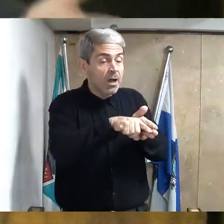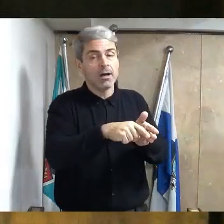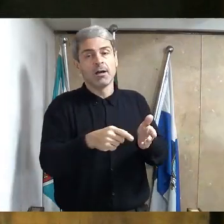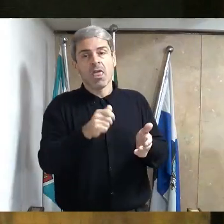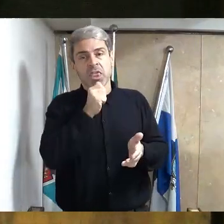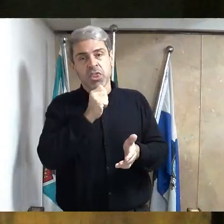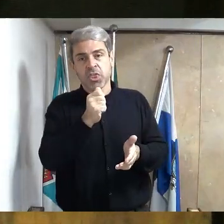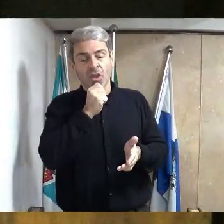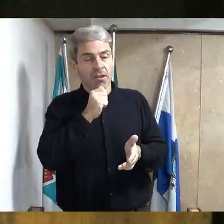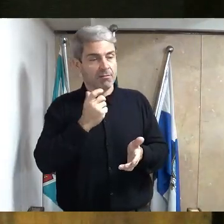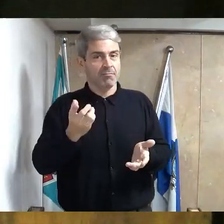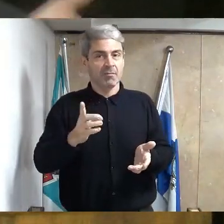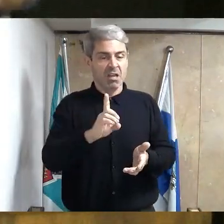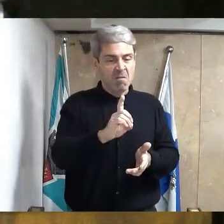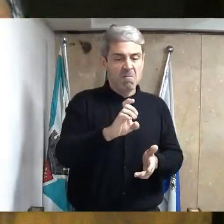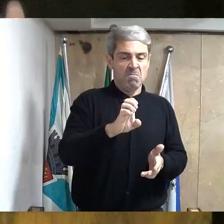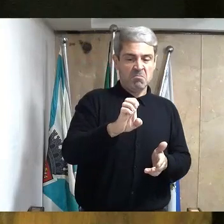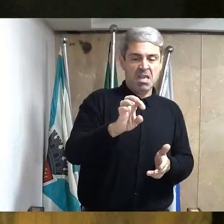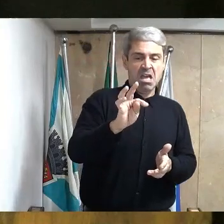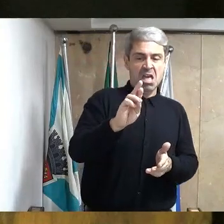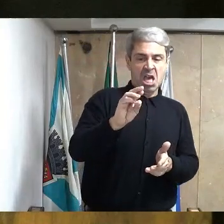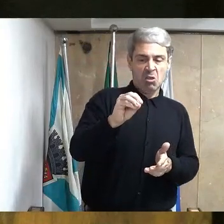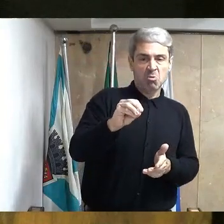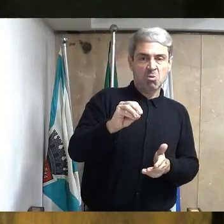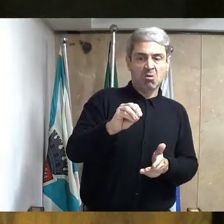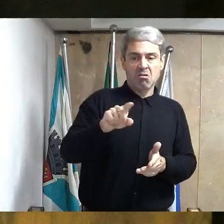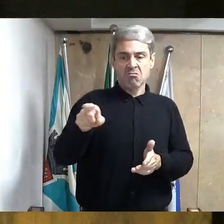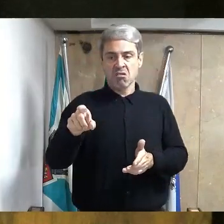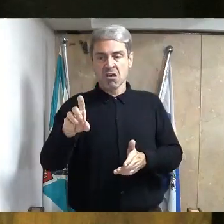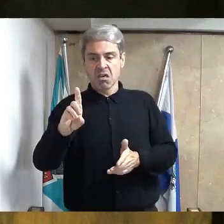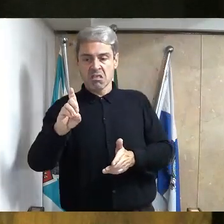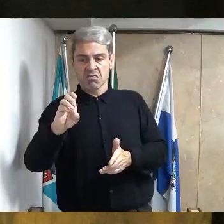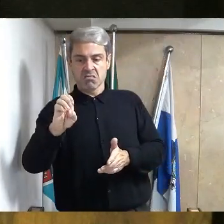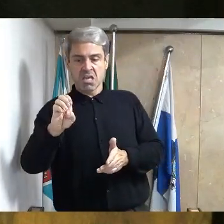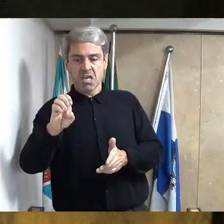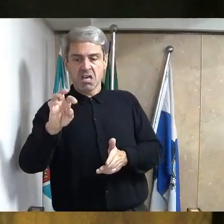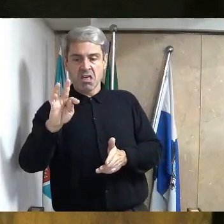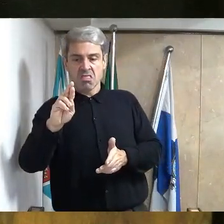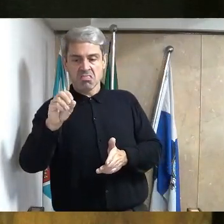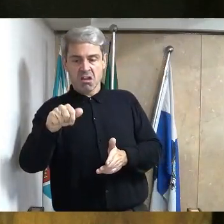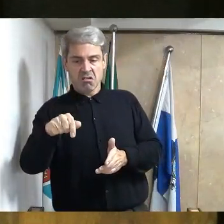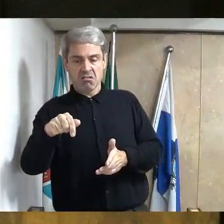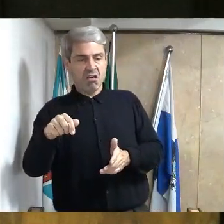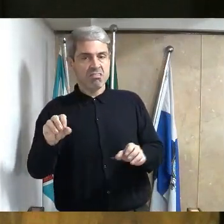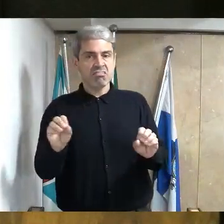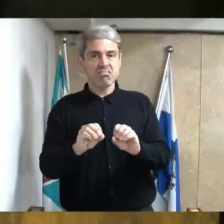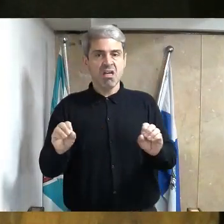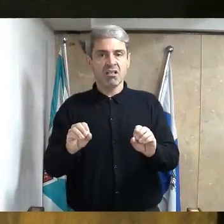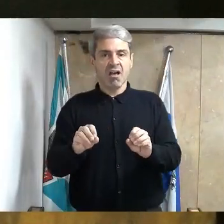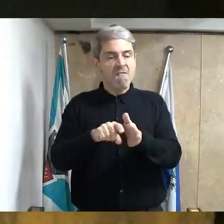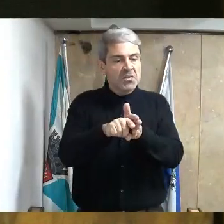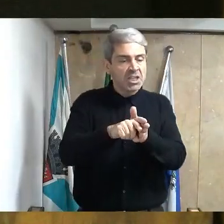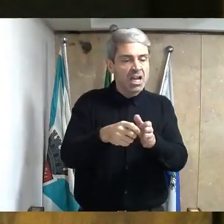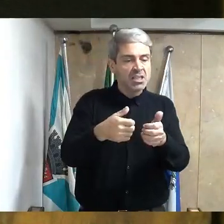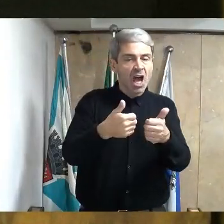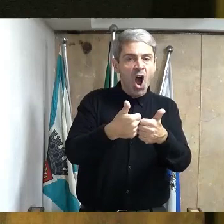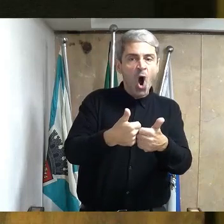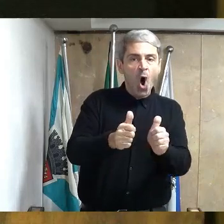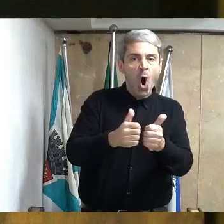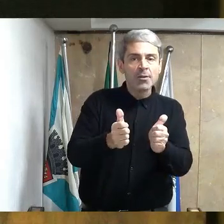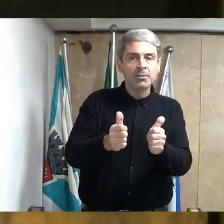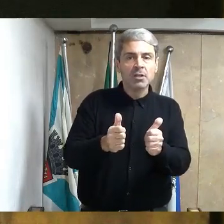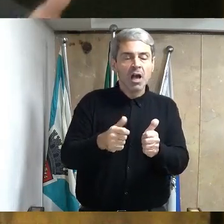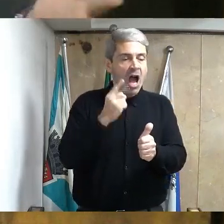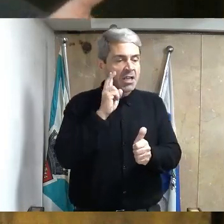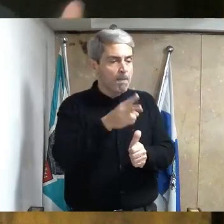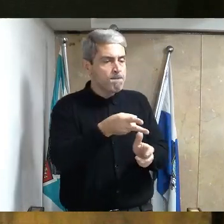pelo Detro, nem pelo Detran. E a gente vê uma barbaridade. Um monte de ônibus que